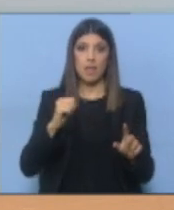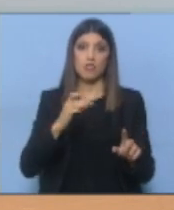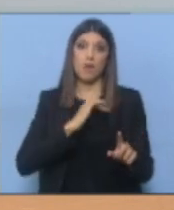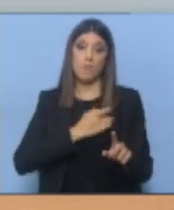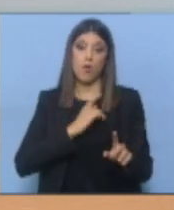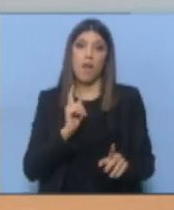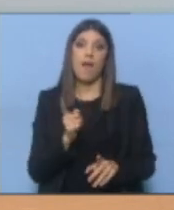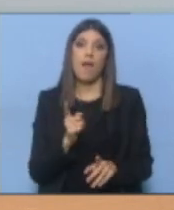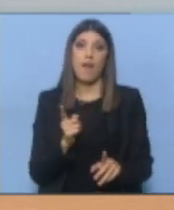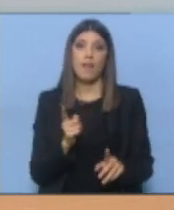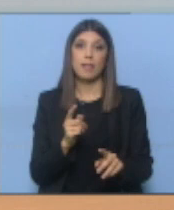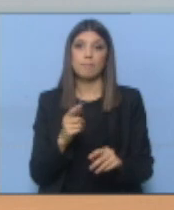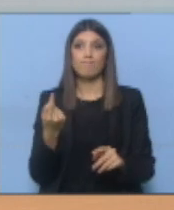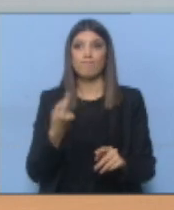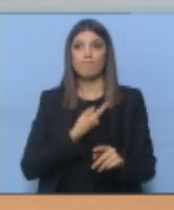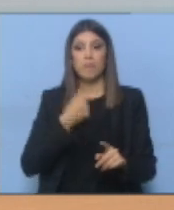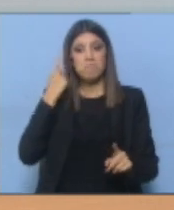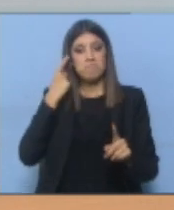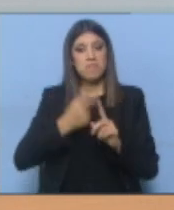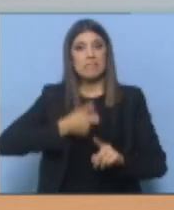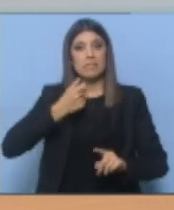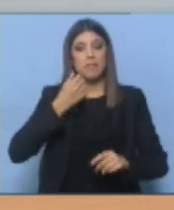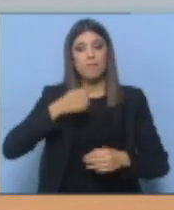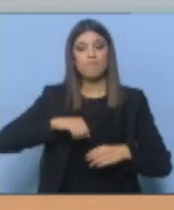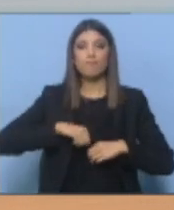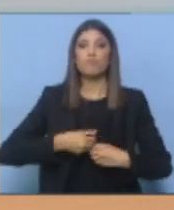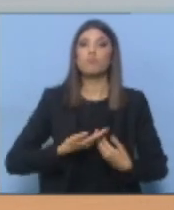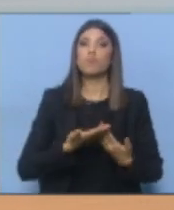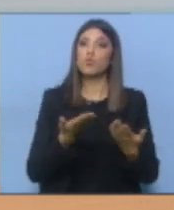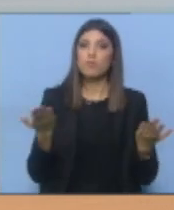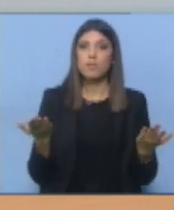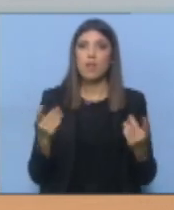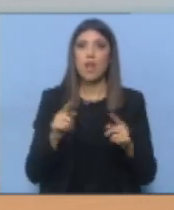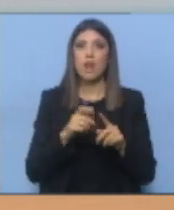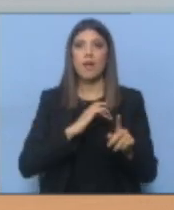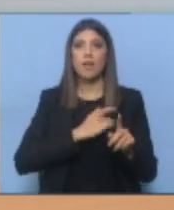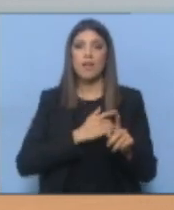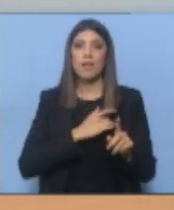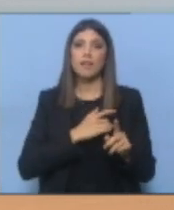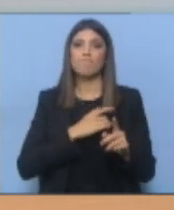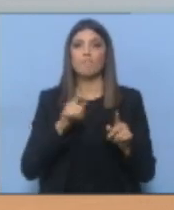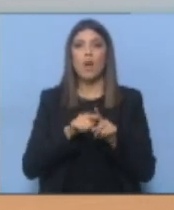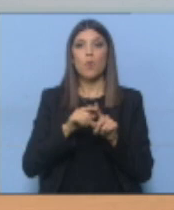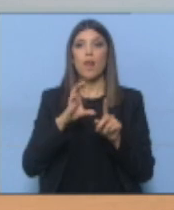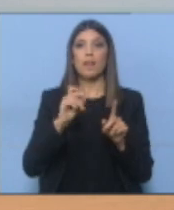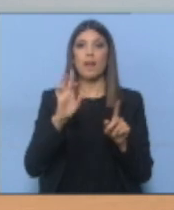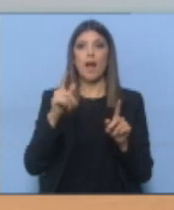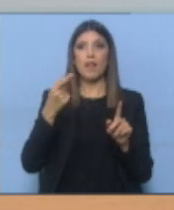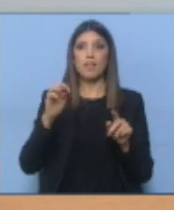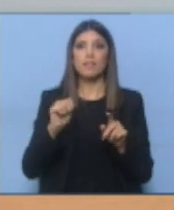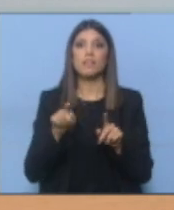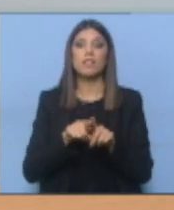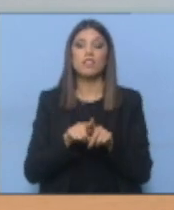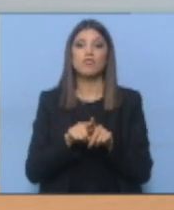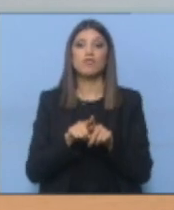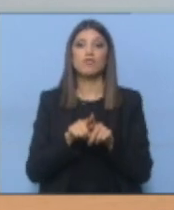Cáritas vai muito além daquilo que é o assistencialismo ou a resposta imediata às necessidades, continua sempre a fazê-lo e sempre continuará, mas que